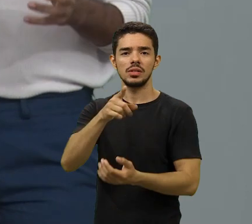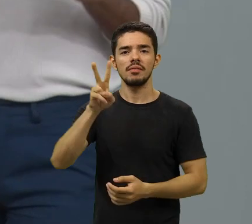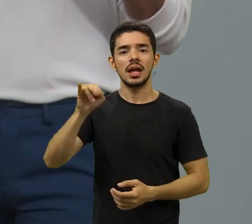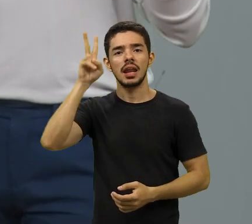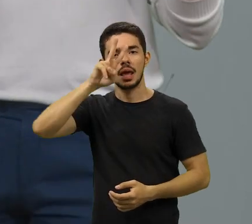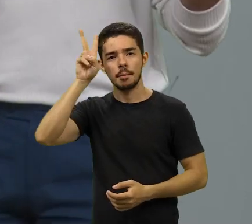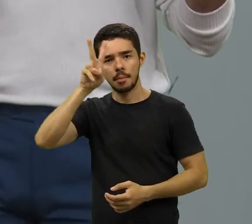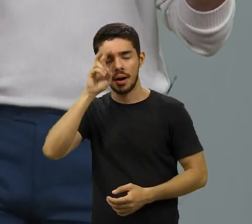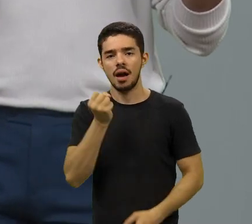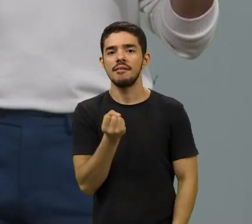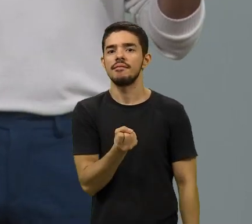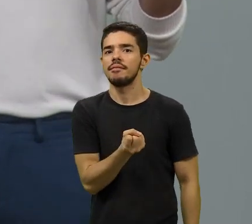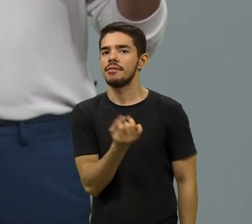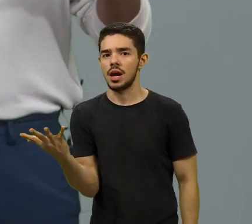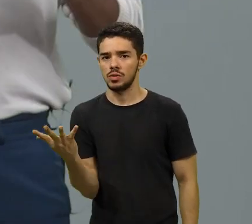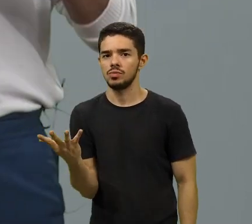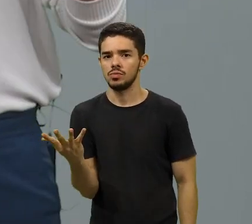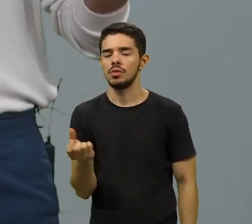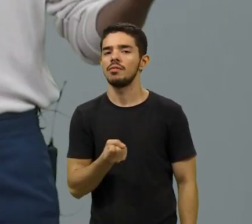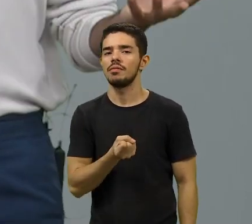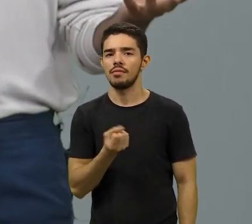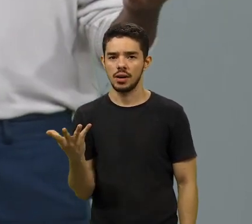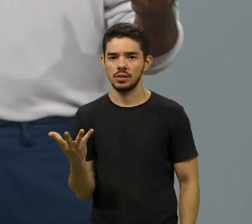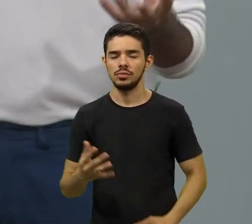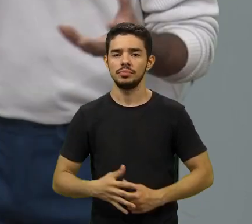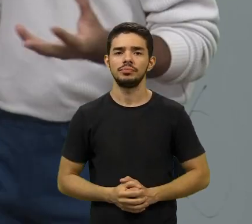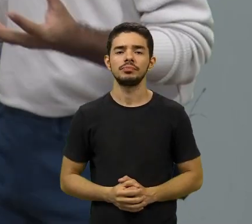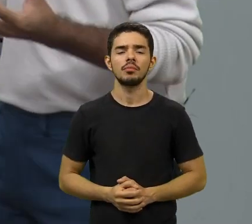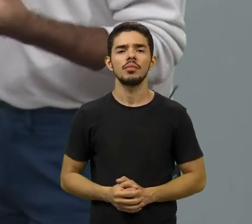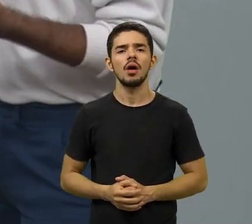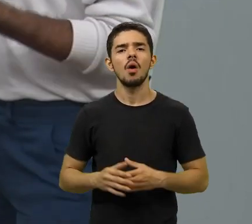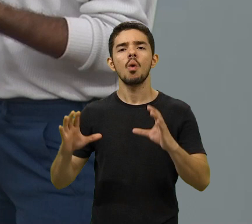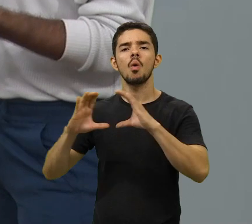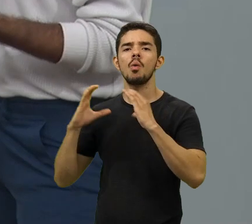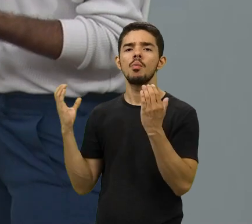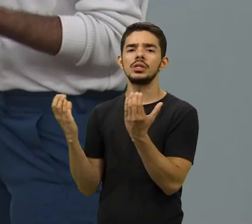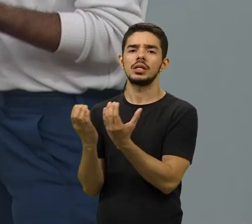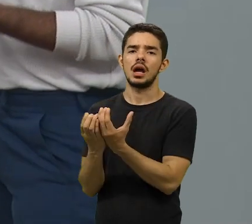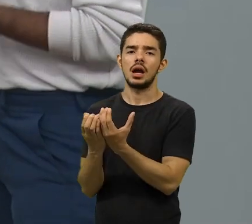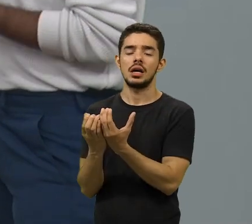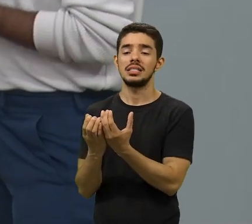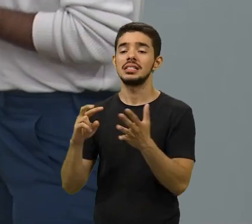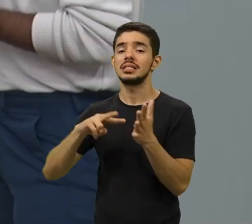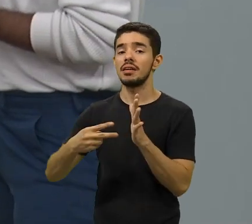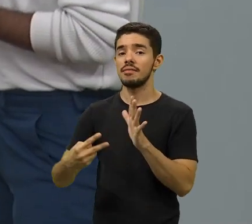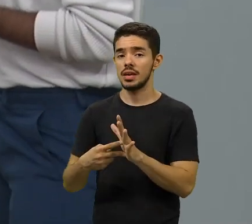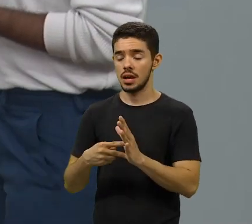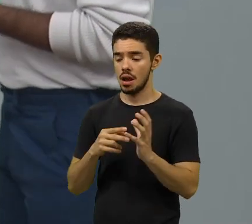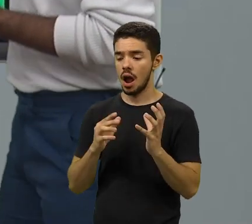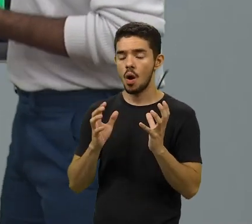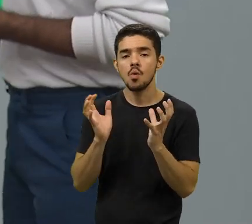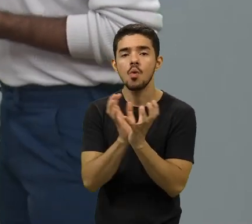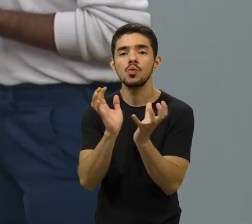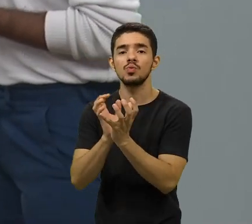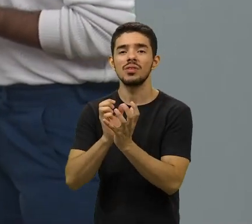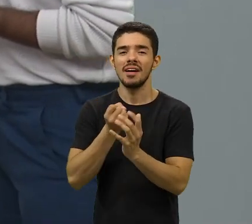vai lembrar do plural, certo? Daquilo que é diverso. E comunidade diz respeito ao